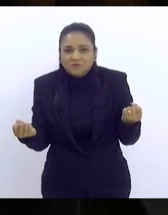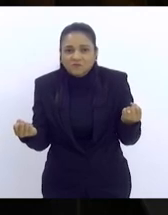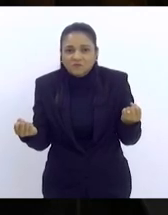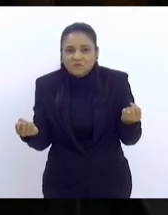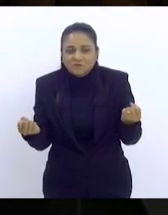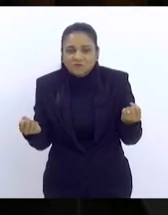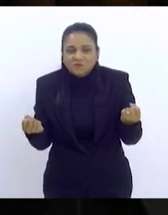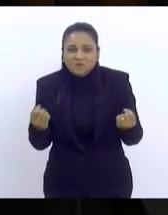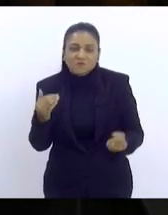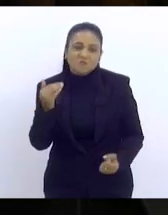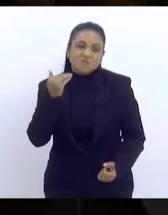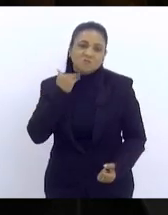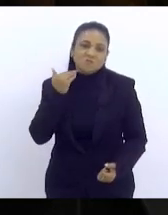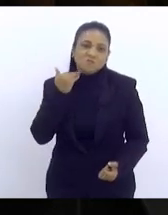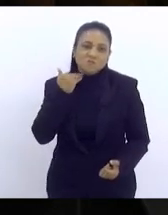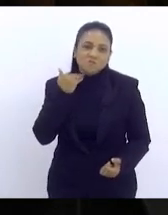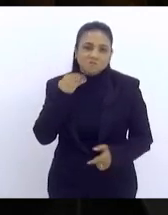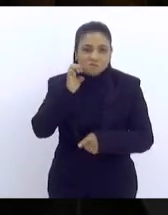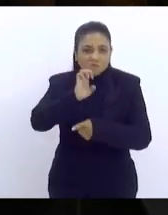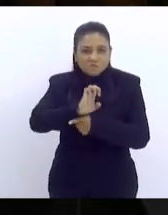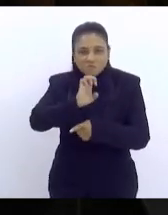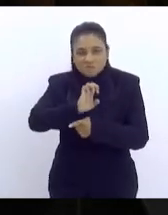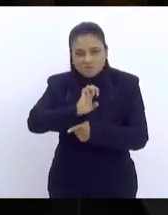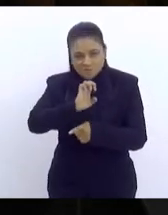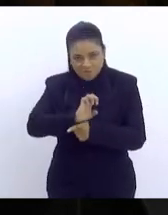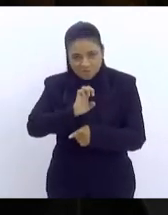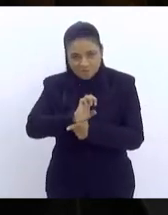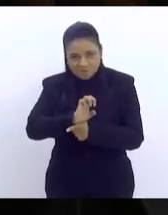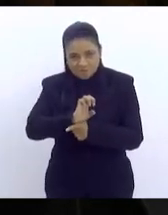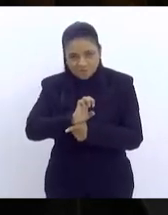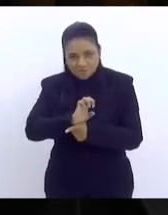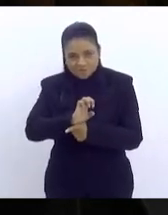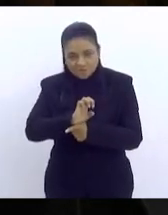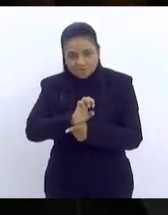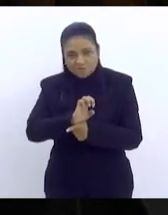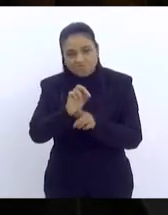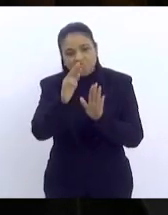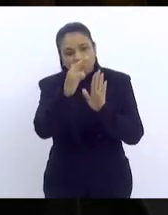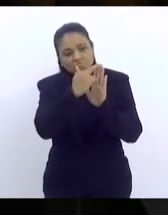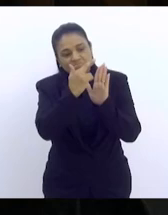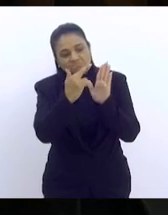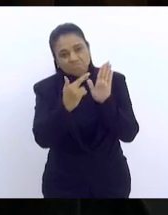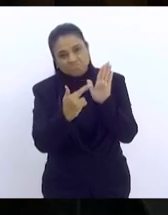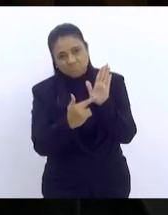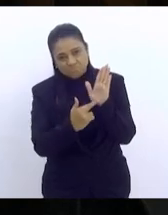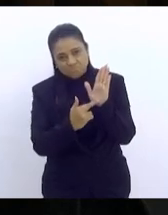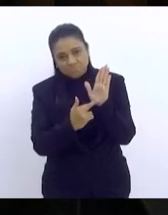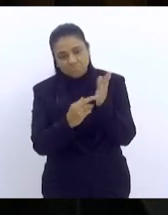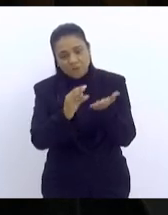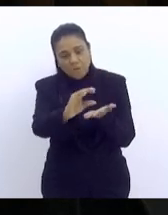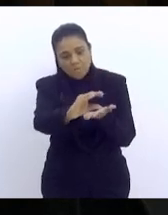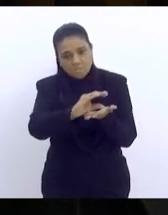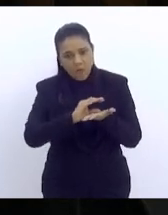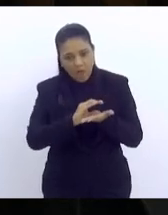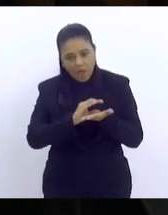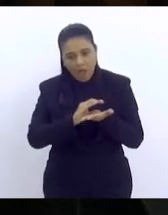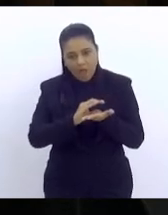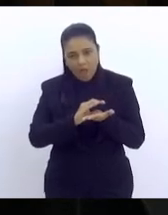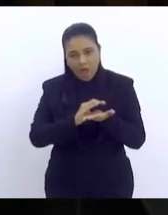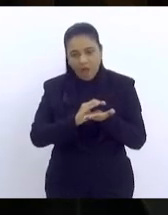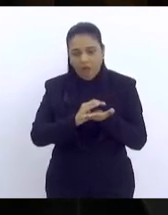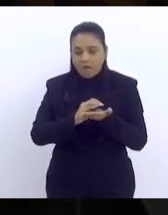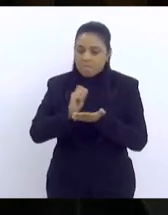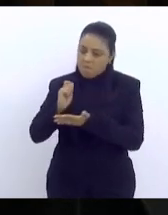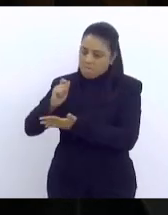que os cofres do Estado tenham uma regularidade de funcionamento entrar a receita